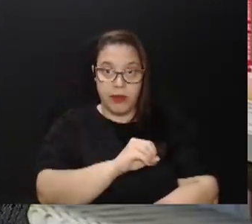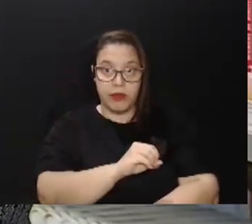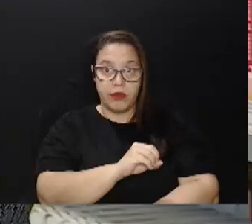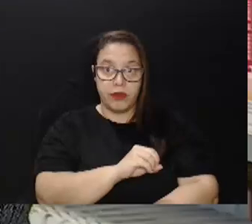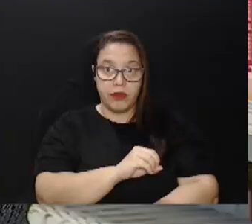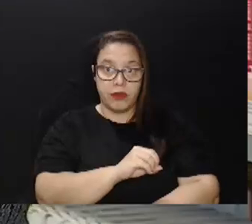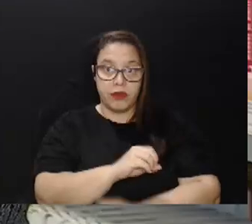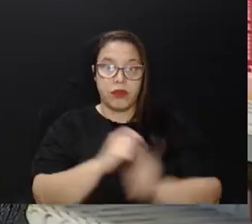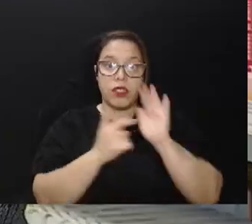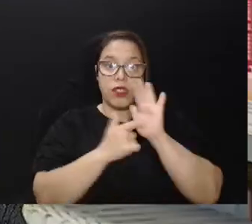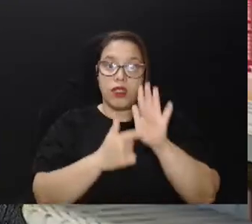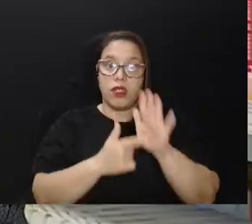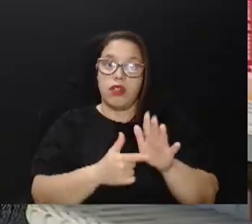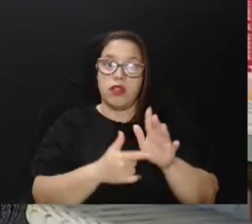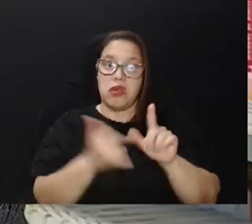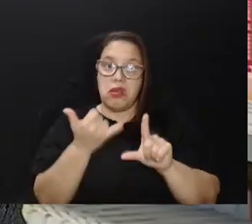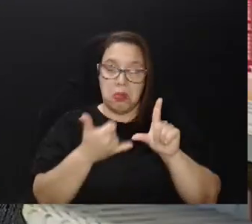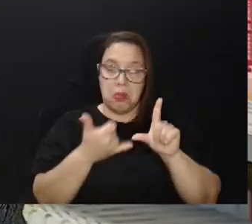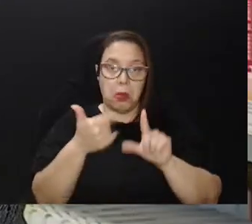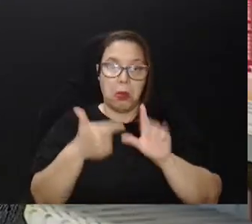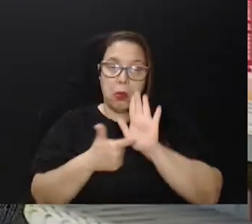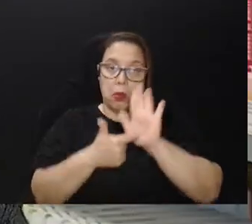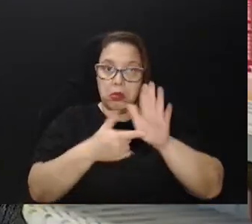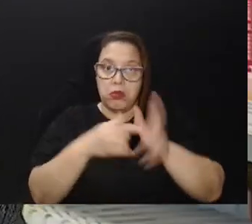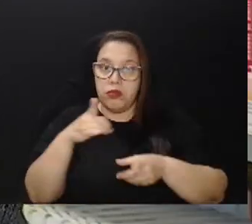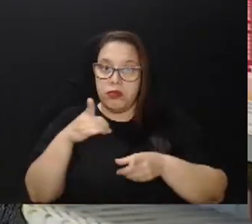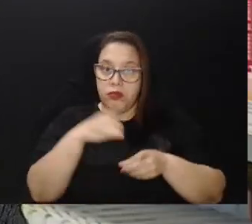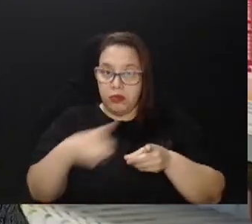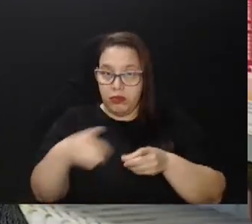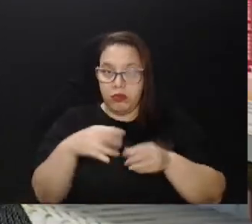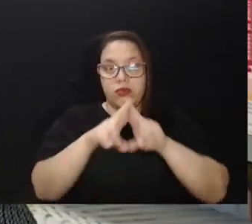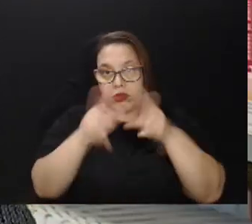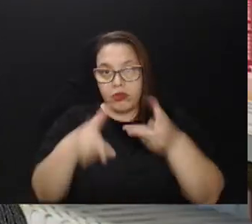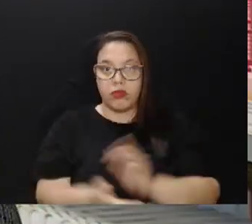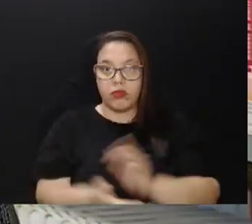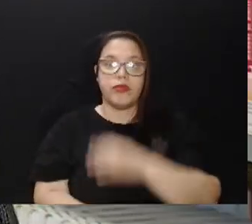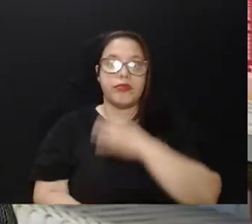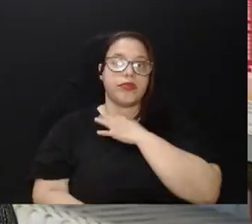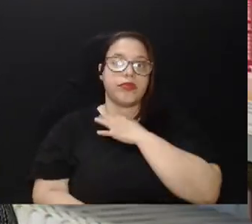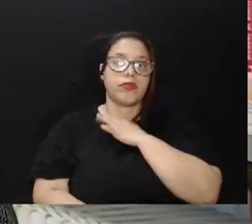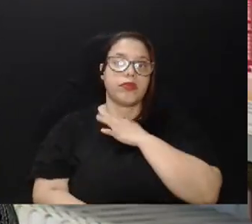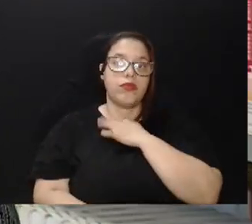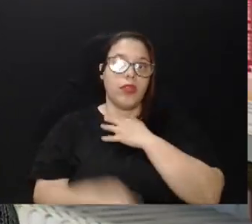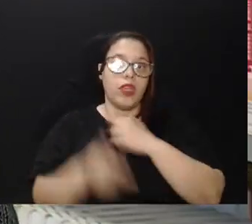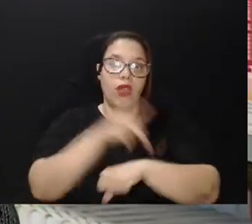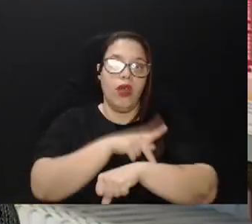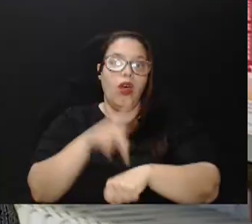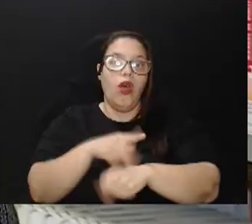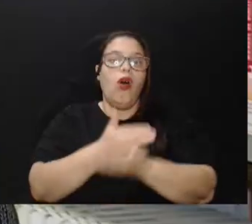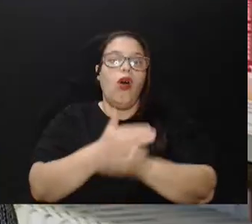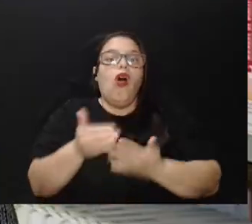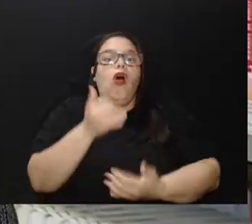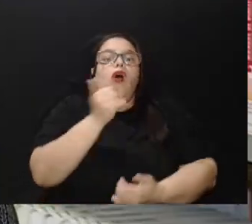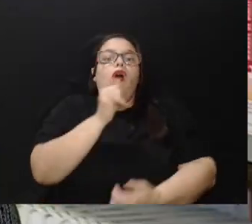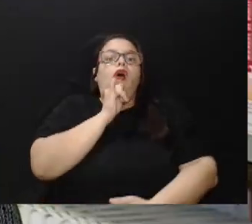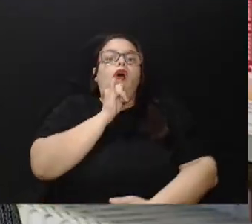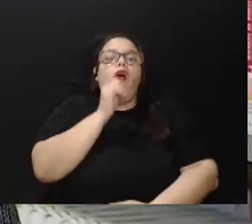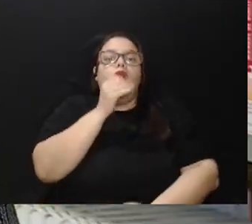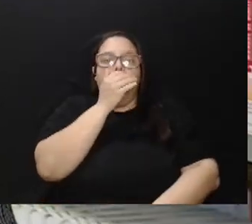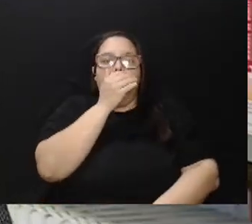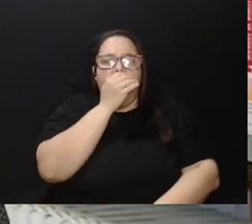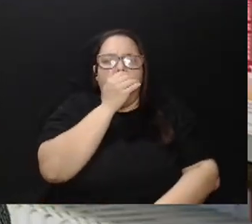didática, trazem uma proposta diferente na pedagogia, né? Começam, por exemplo, a formar classes